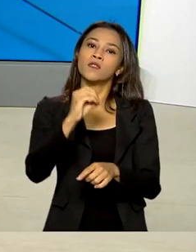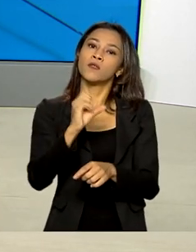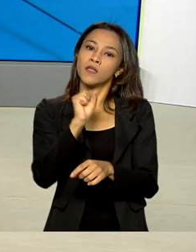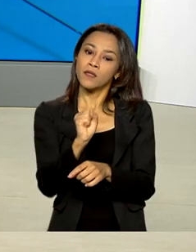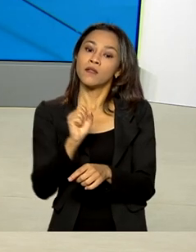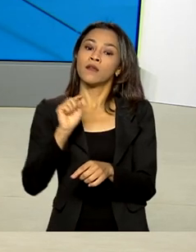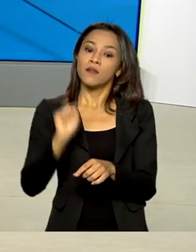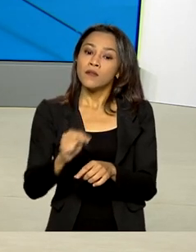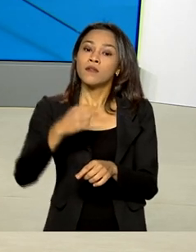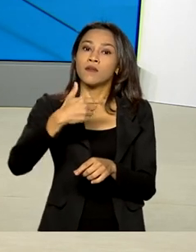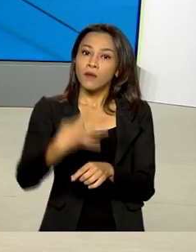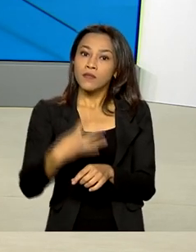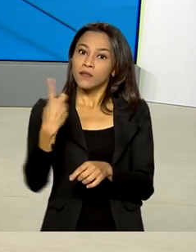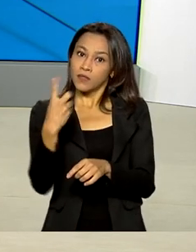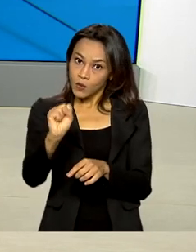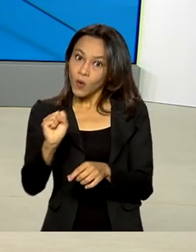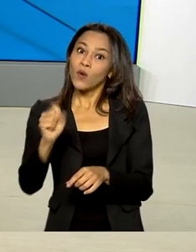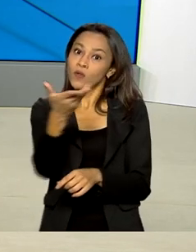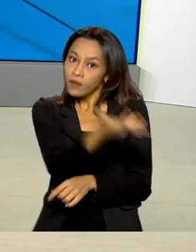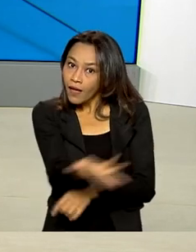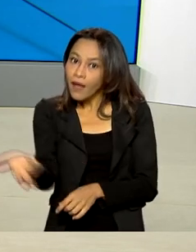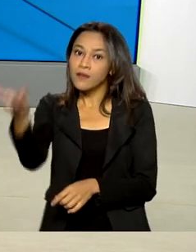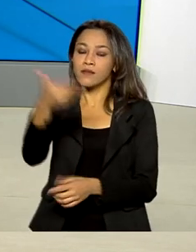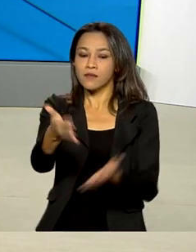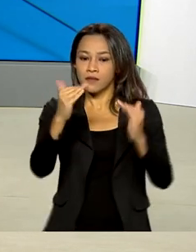143.208.418 doses de vacinas. Dessas,